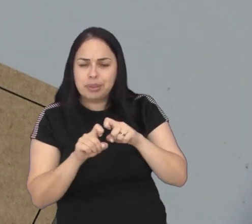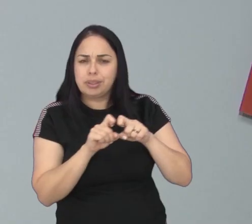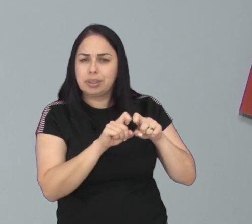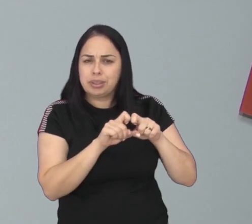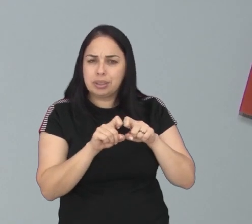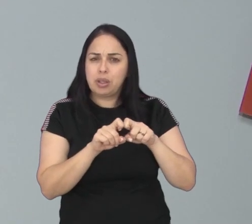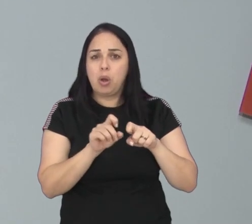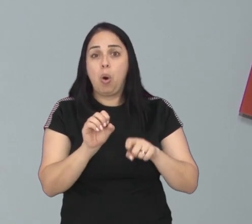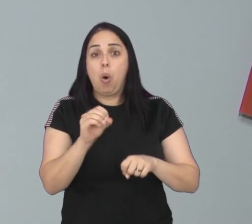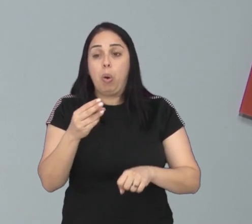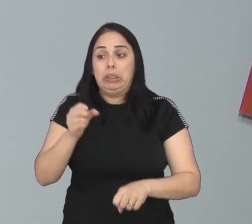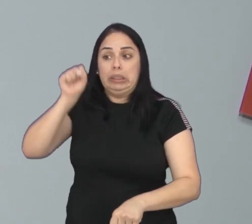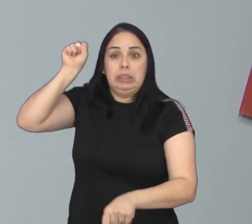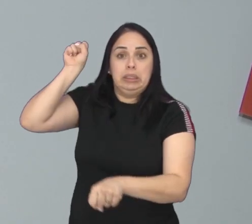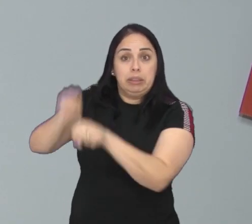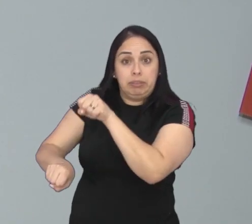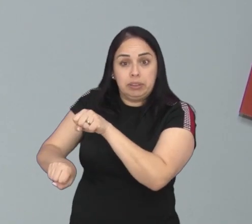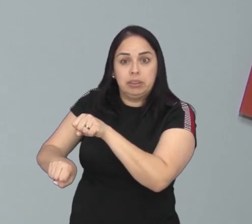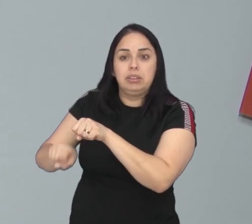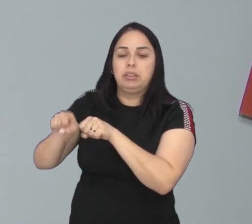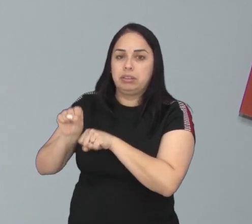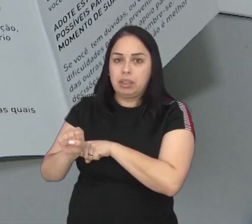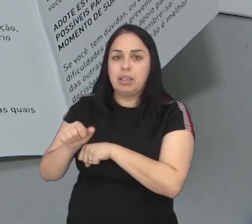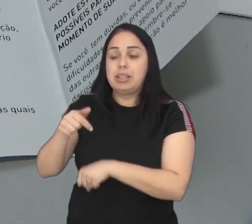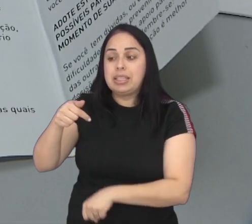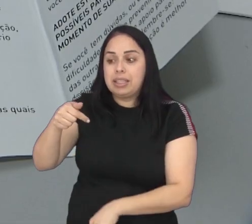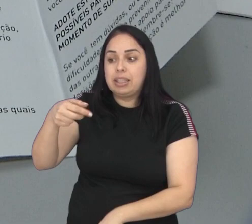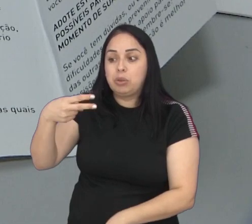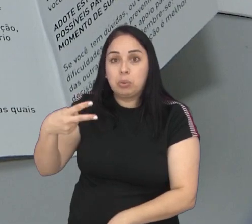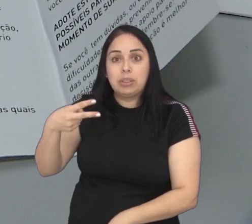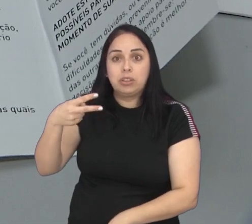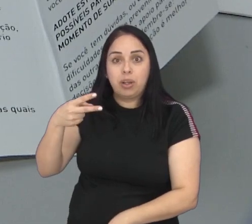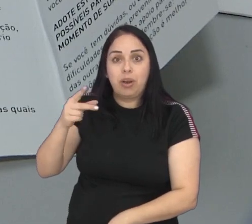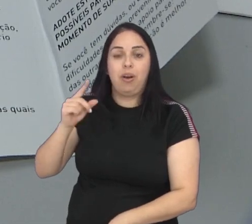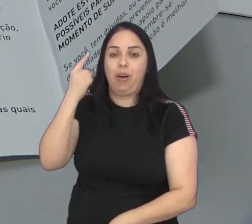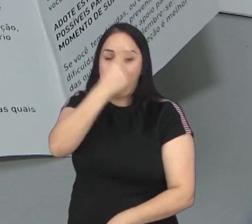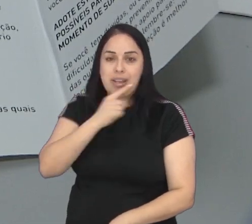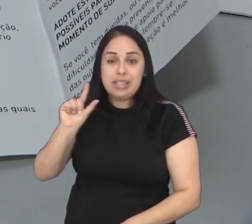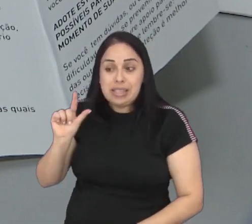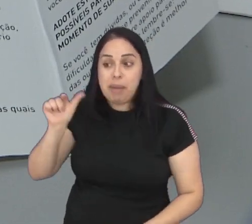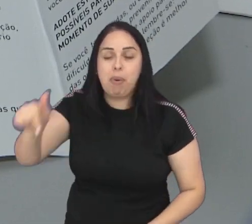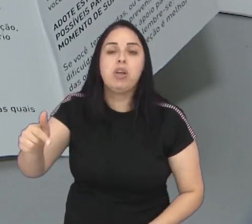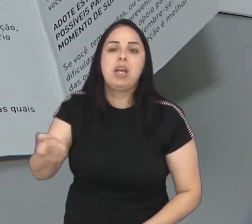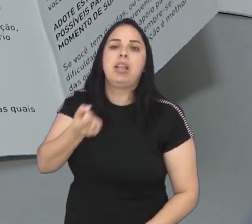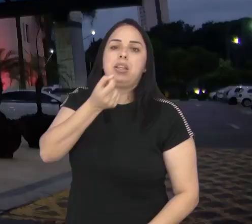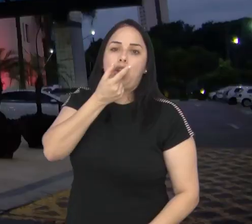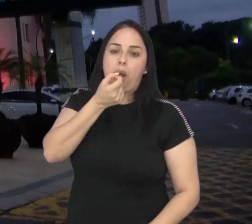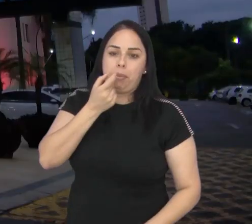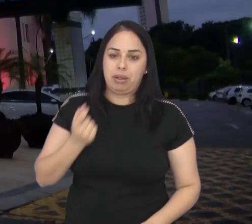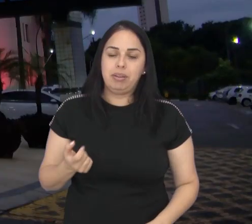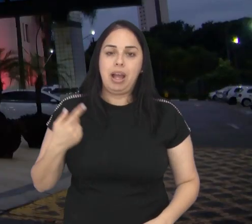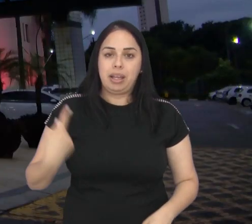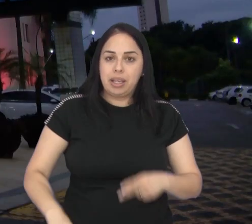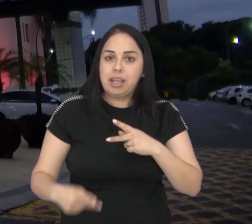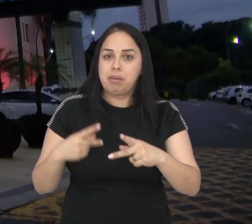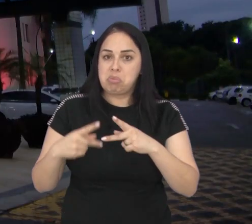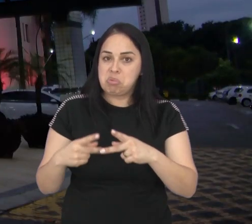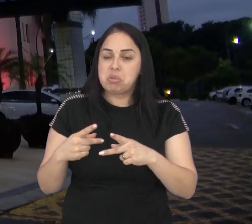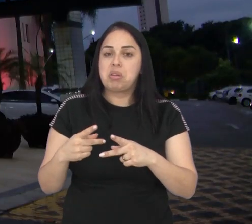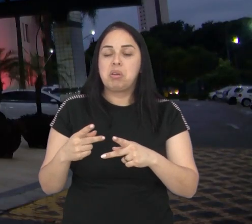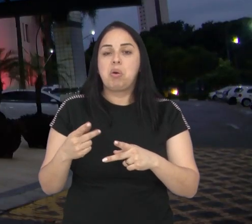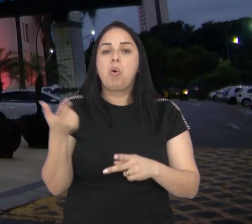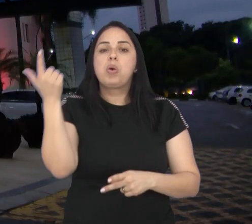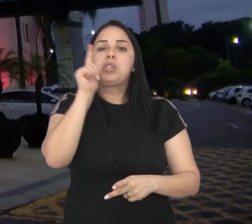risco, incluindo violência sexual, até 72 horas após o ato. E São José dos Campos